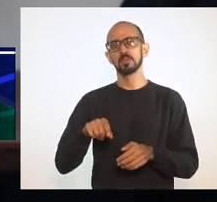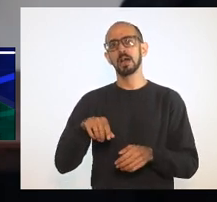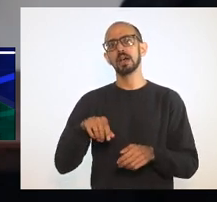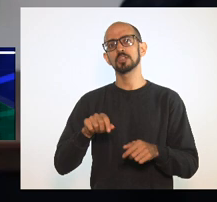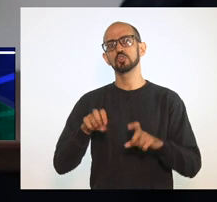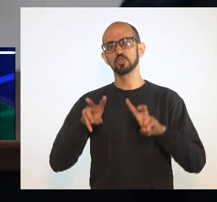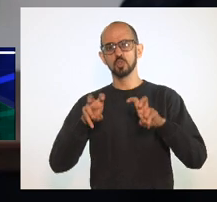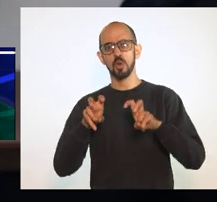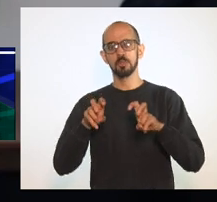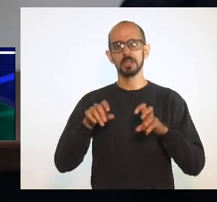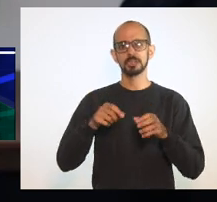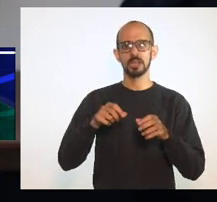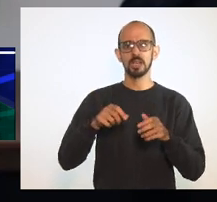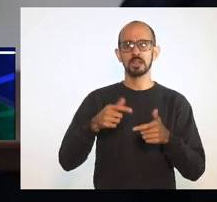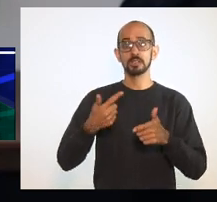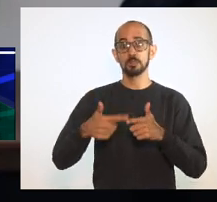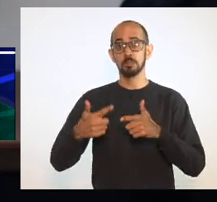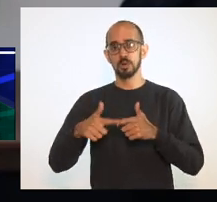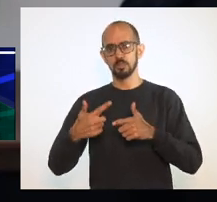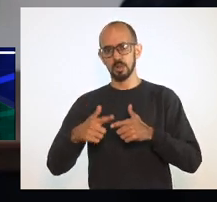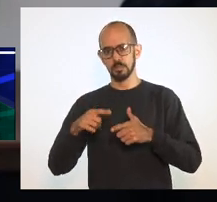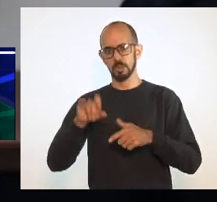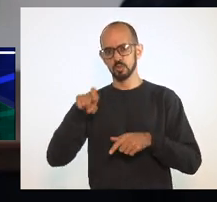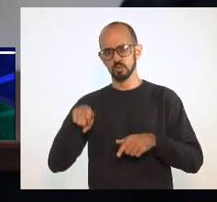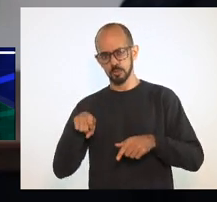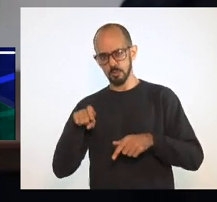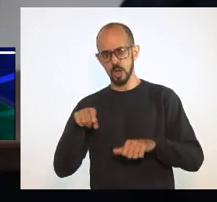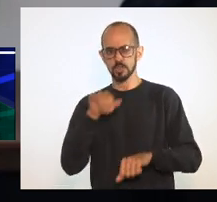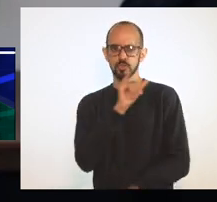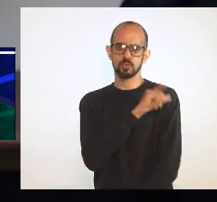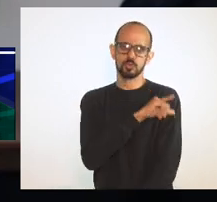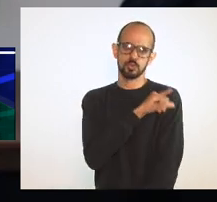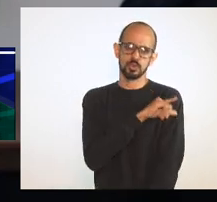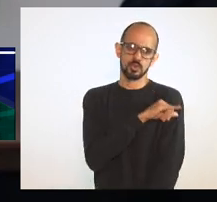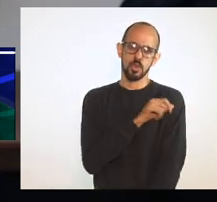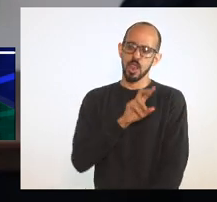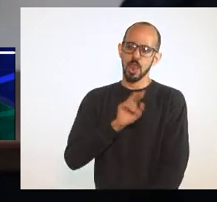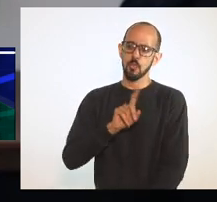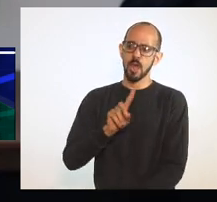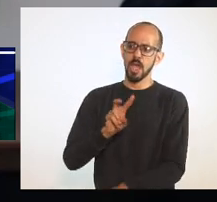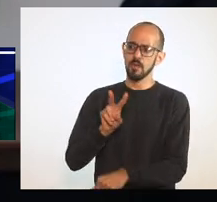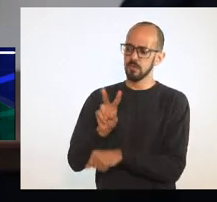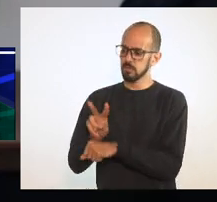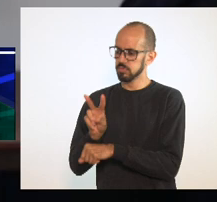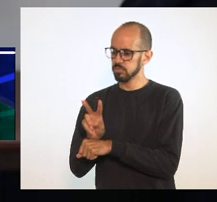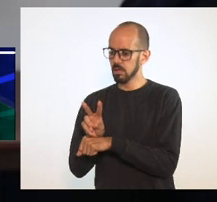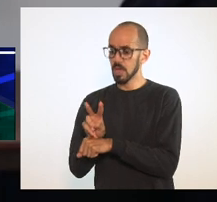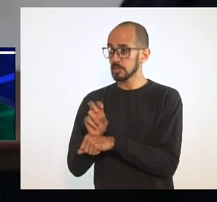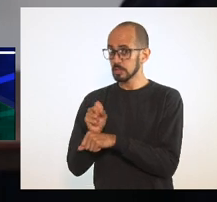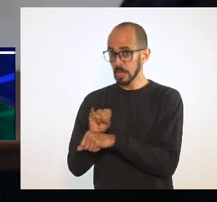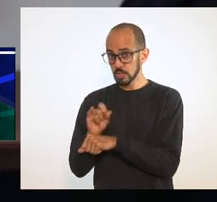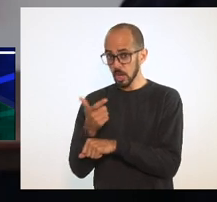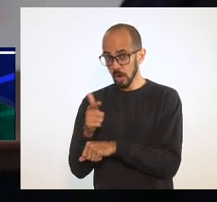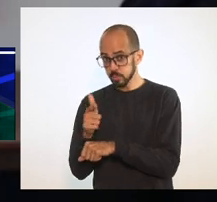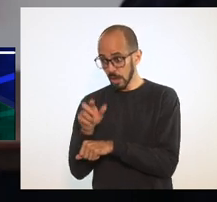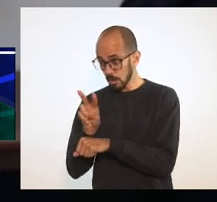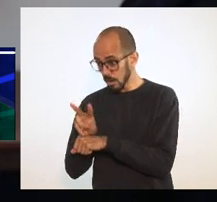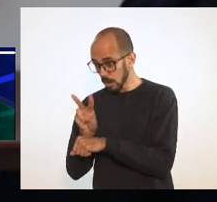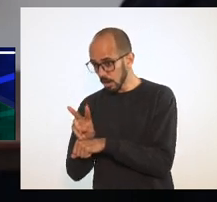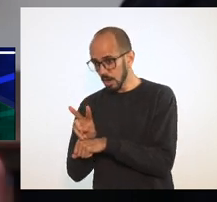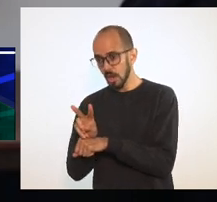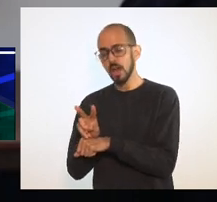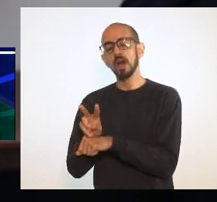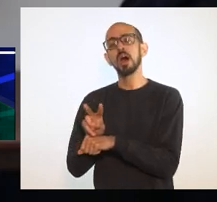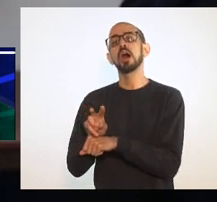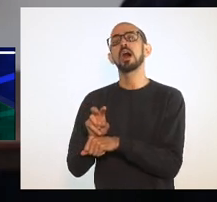Eu venho falando que se a gente não tomar conta das divisas, a gente terá em breve um Estado com